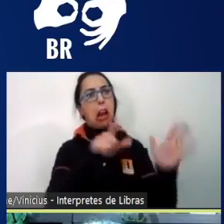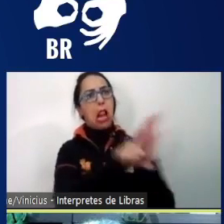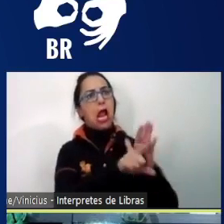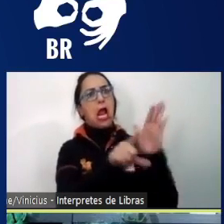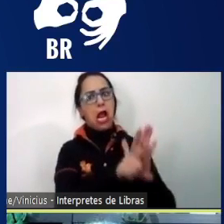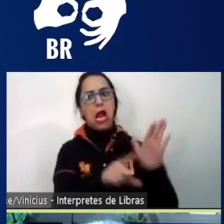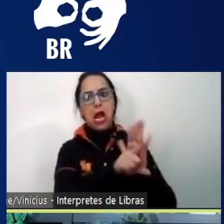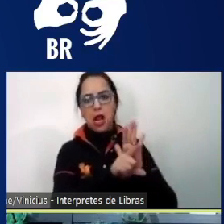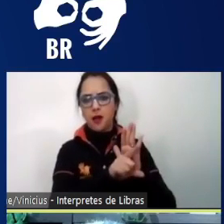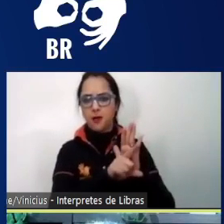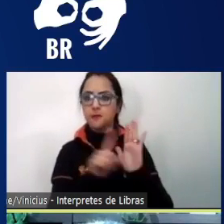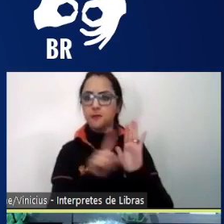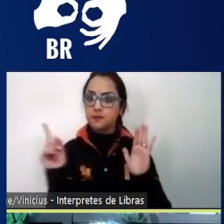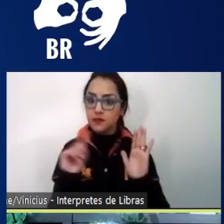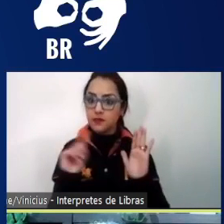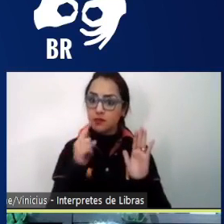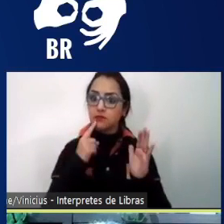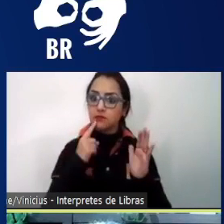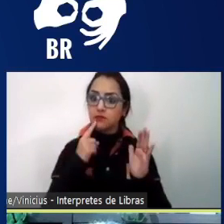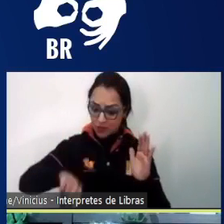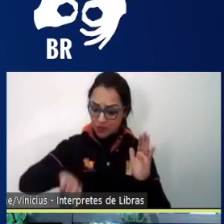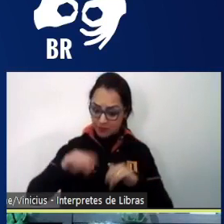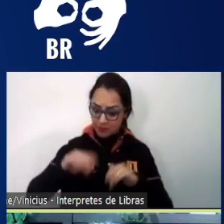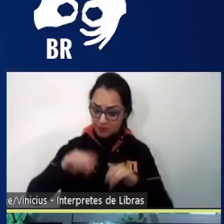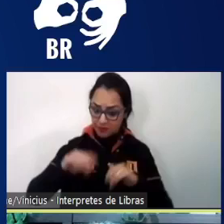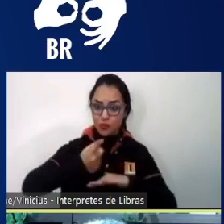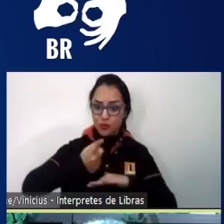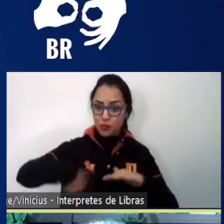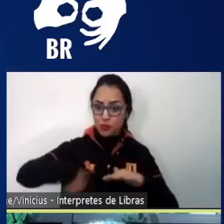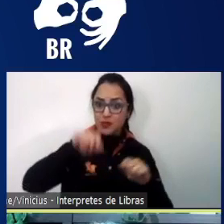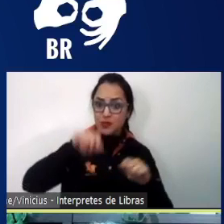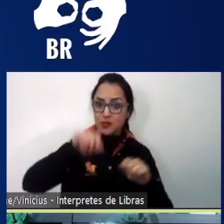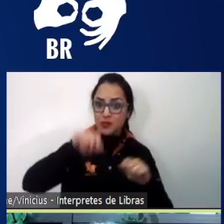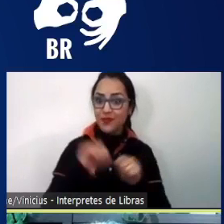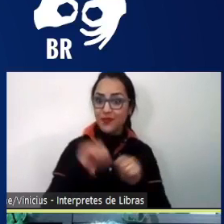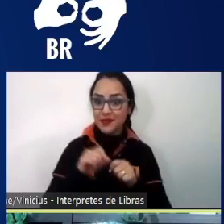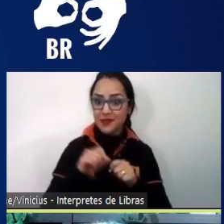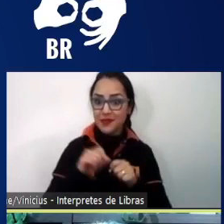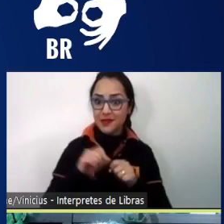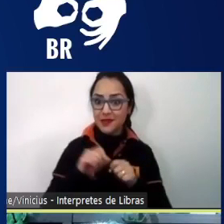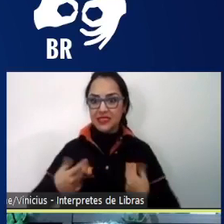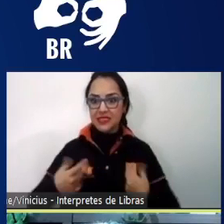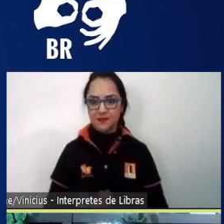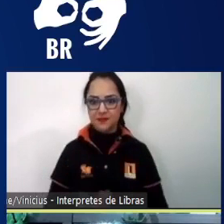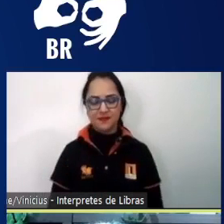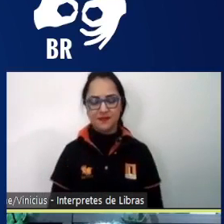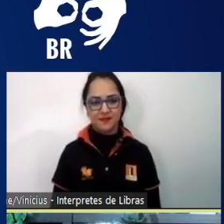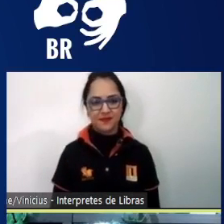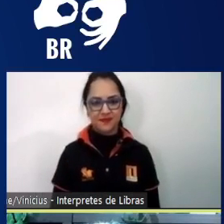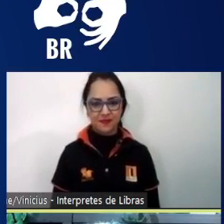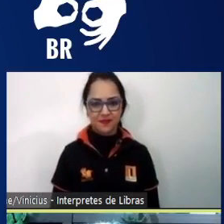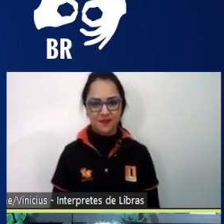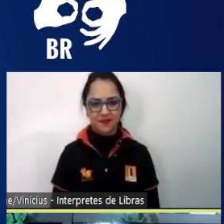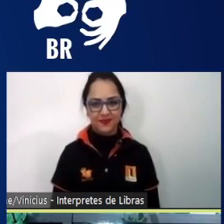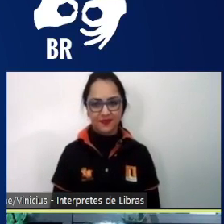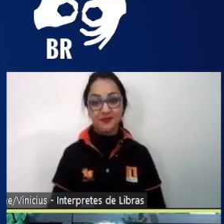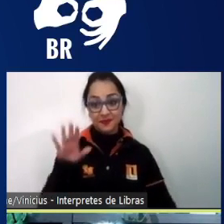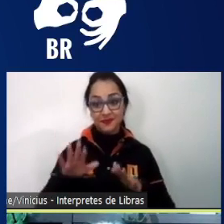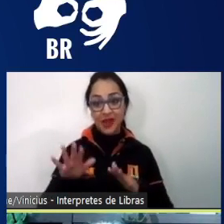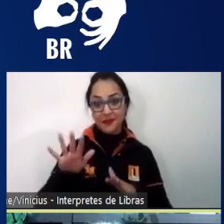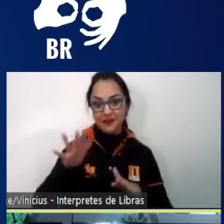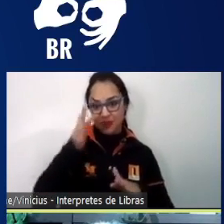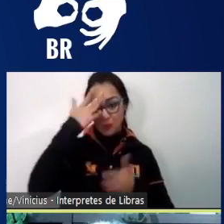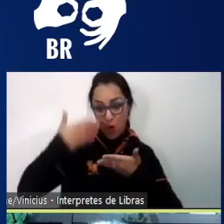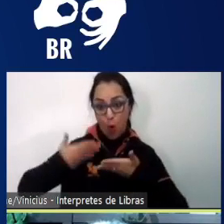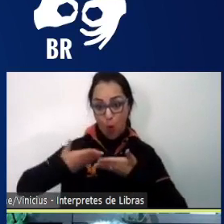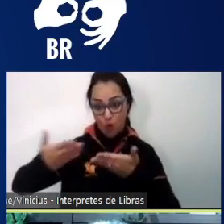Vamos começar a fazer, a cumprir. Sempre quando sou convidada para poder dar uma palestra